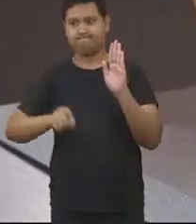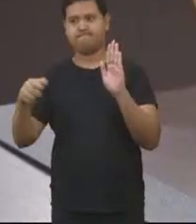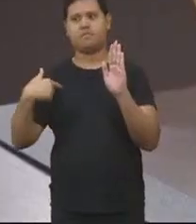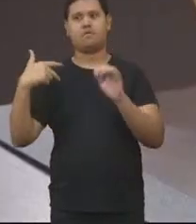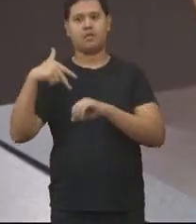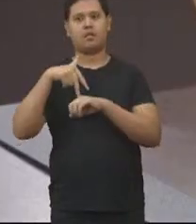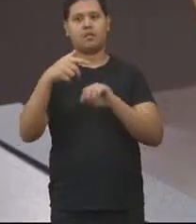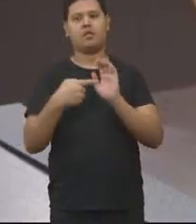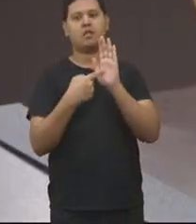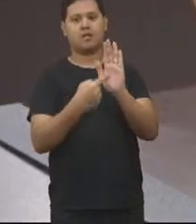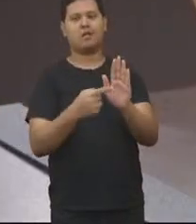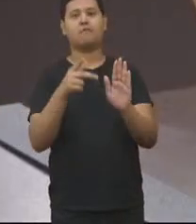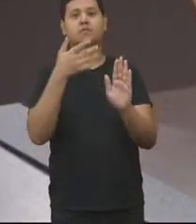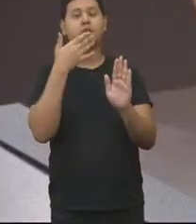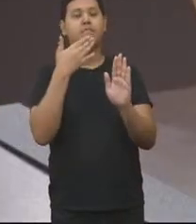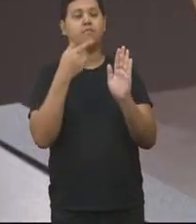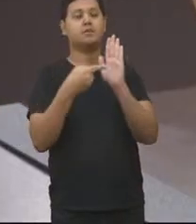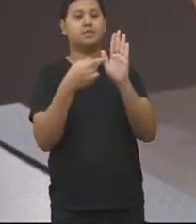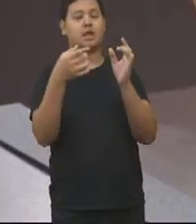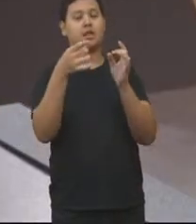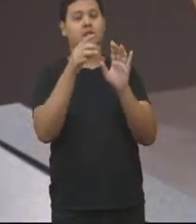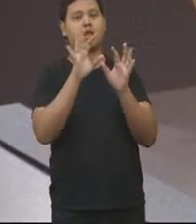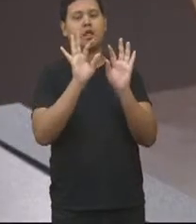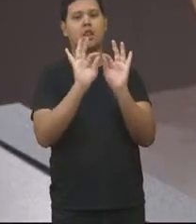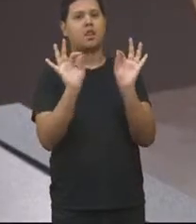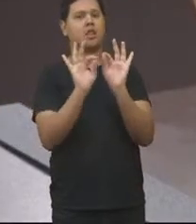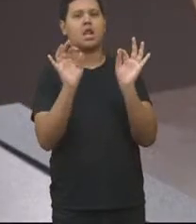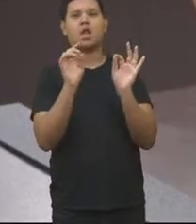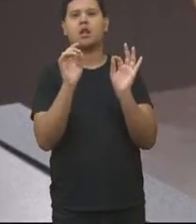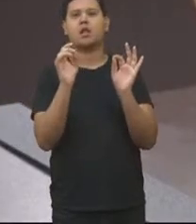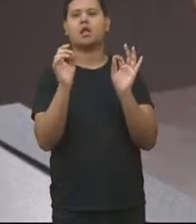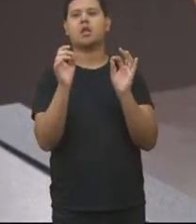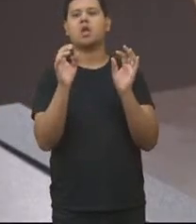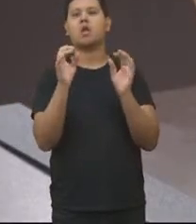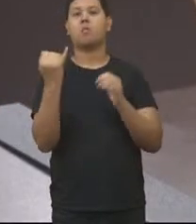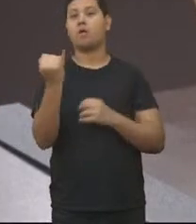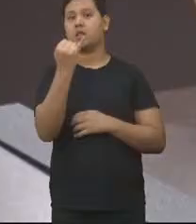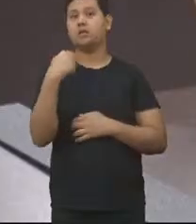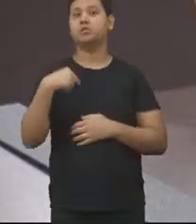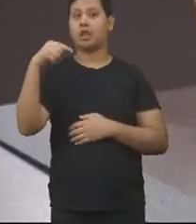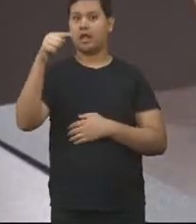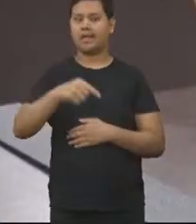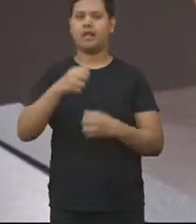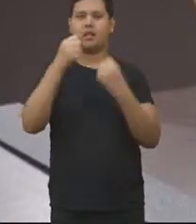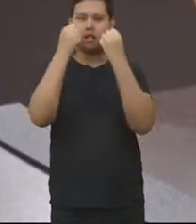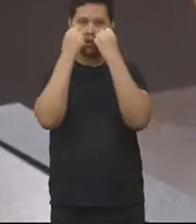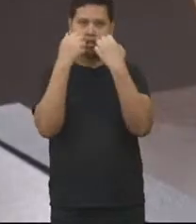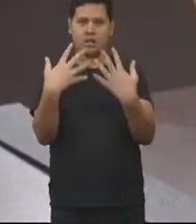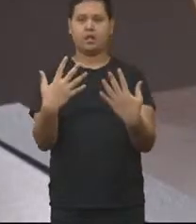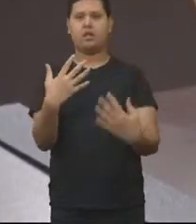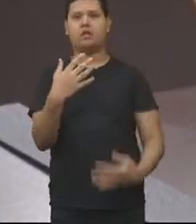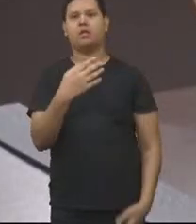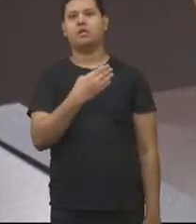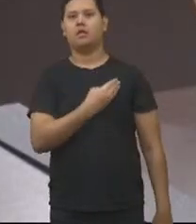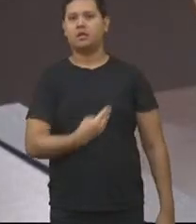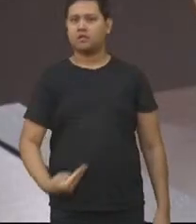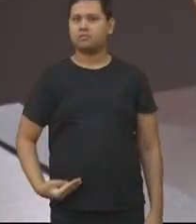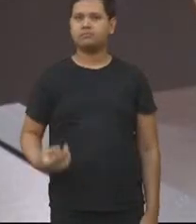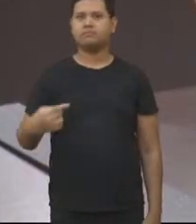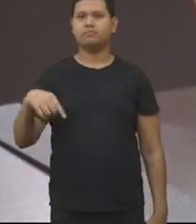trazendo alguns detalhes importantes. E quando se trata de uma audiência pública, a gente também